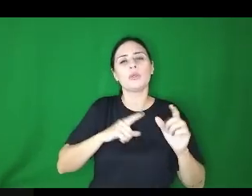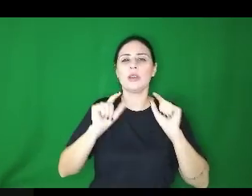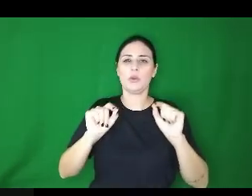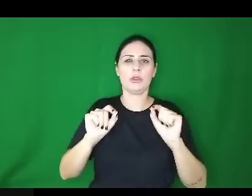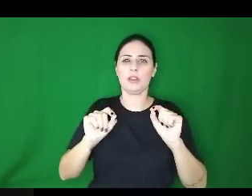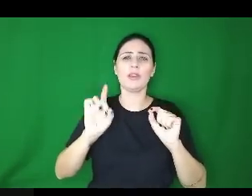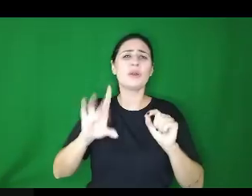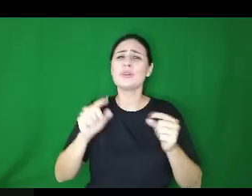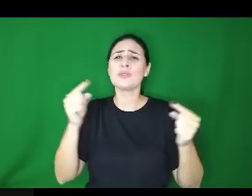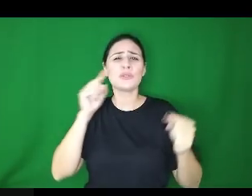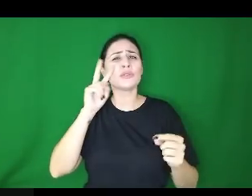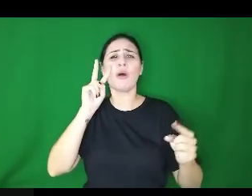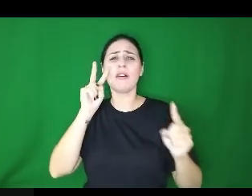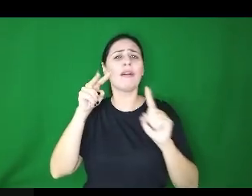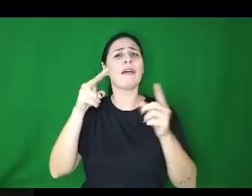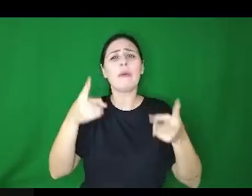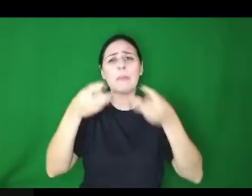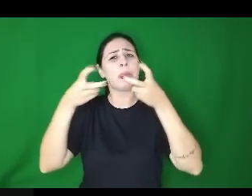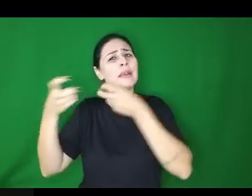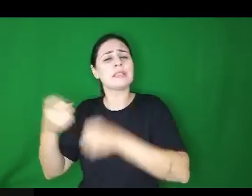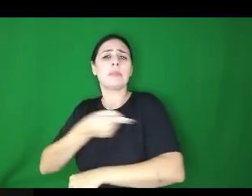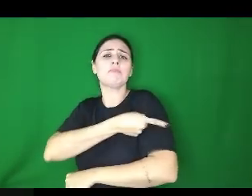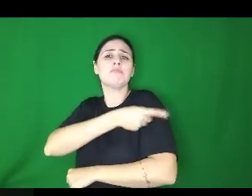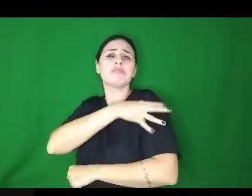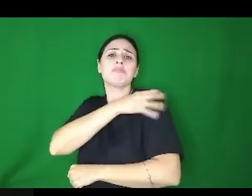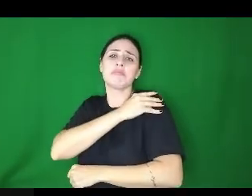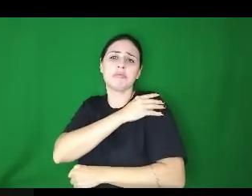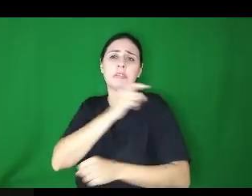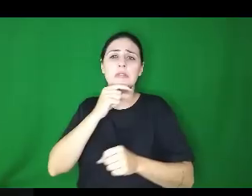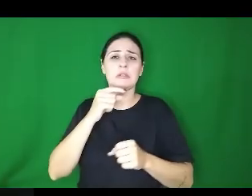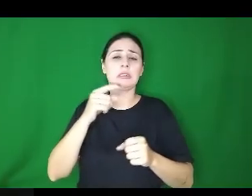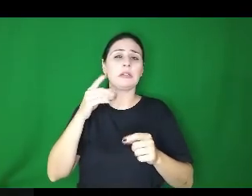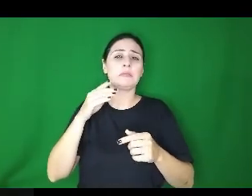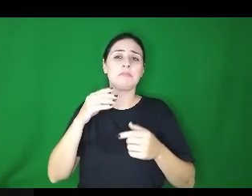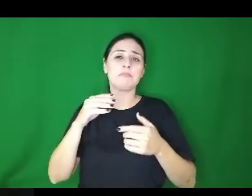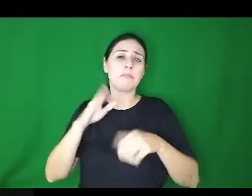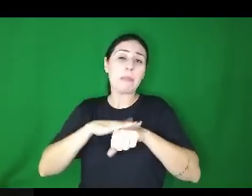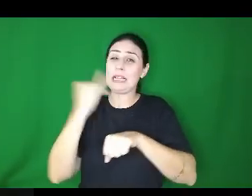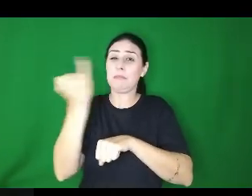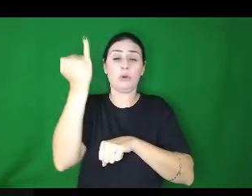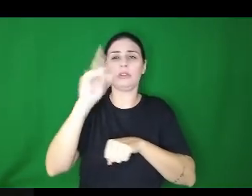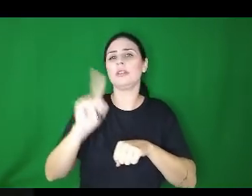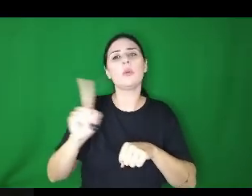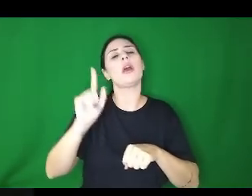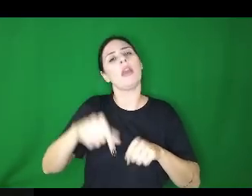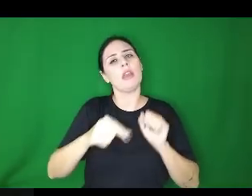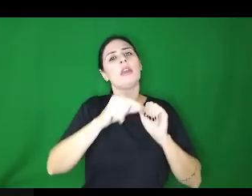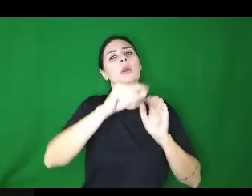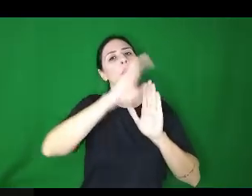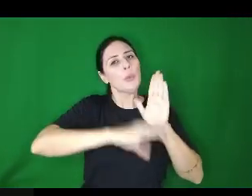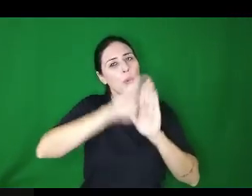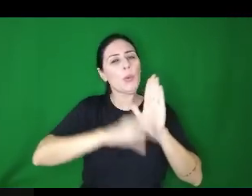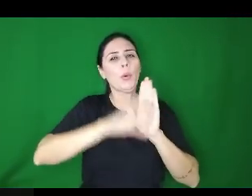número, mas na relação entre quantidades que eu preciso lidar para resolver um determinado problema. Então, essas